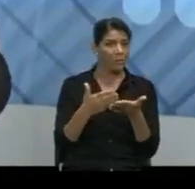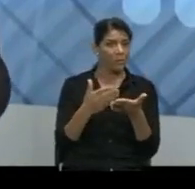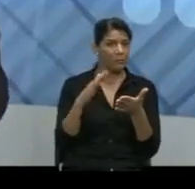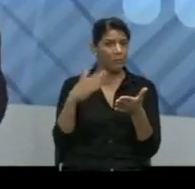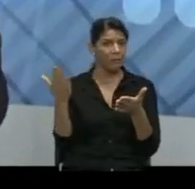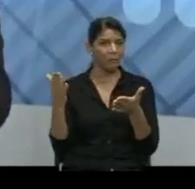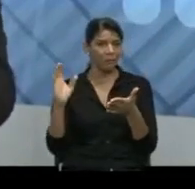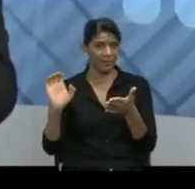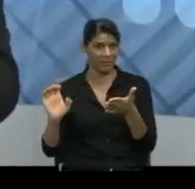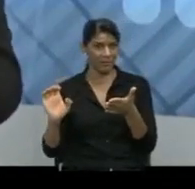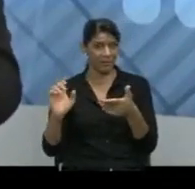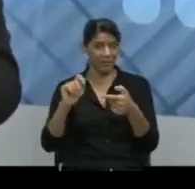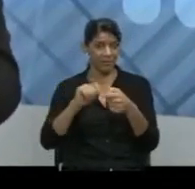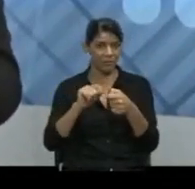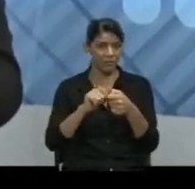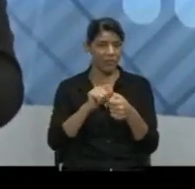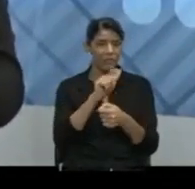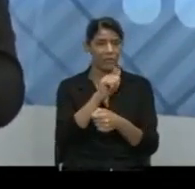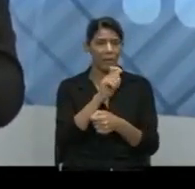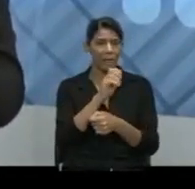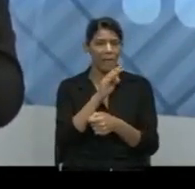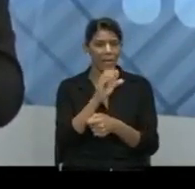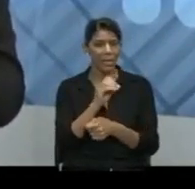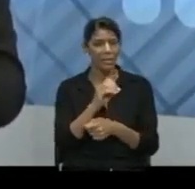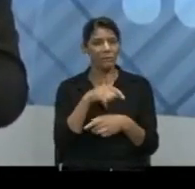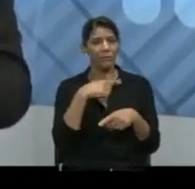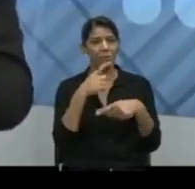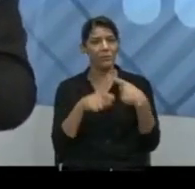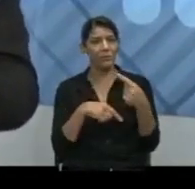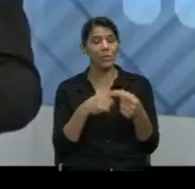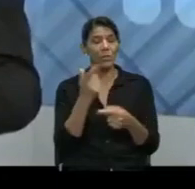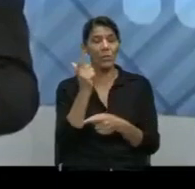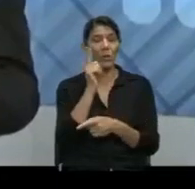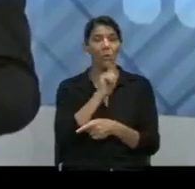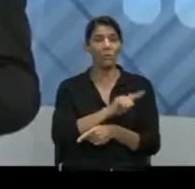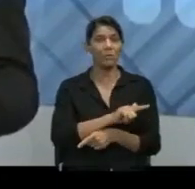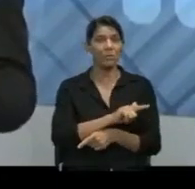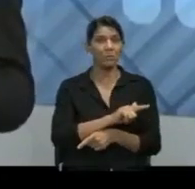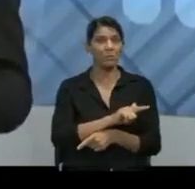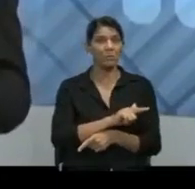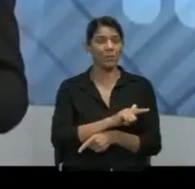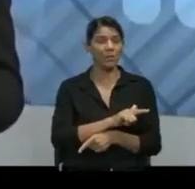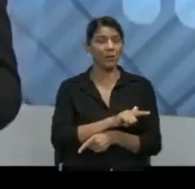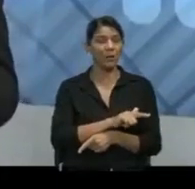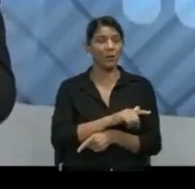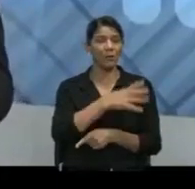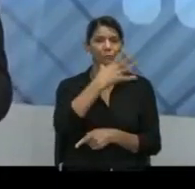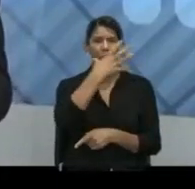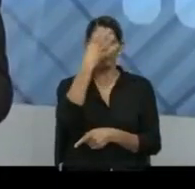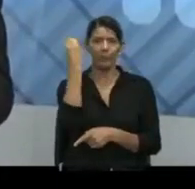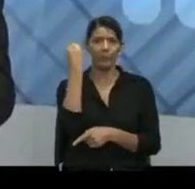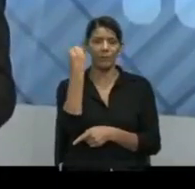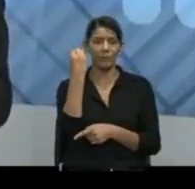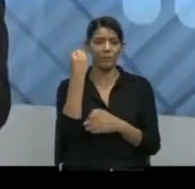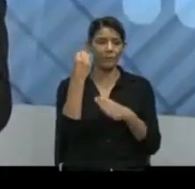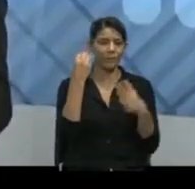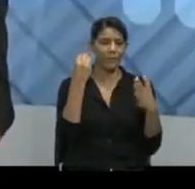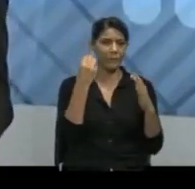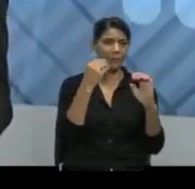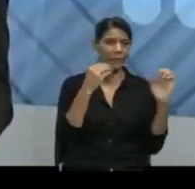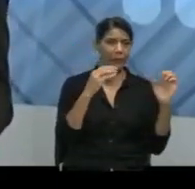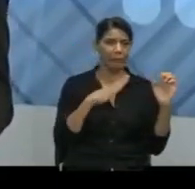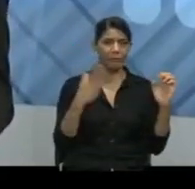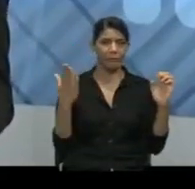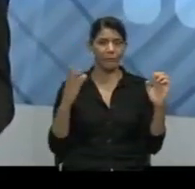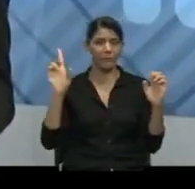esquerda, vou fazendo meu gabarito, de repente, a hora que eu chego do outro lado, eu não lembro mais se eu fiz pela face esquerda, se fiz